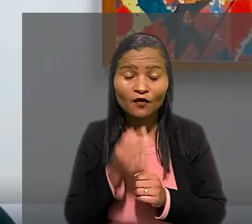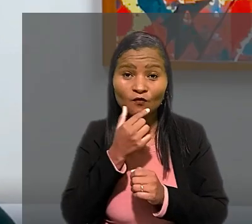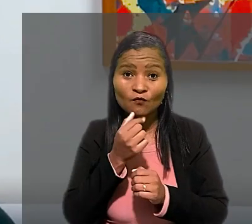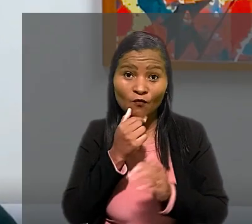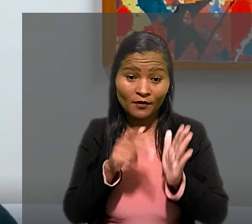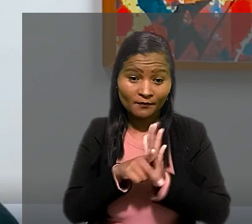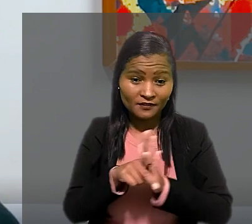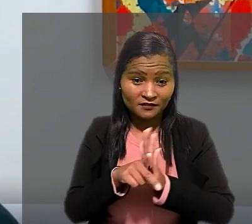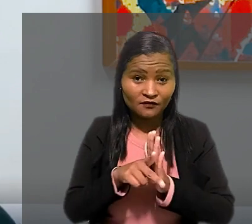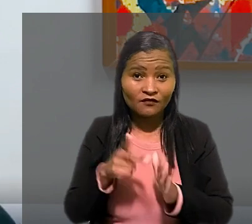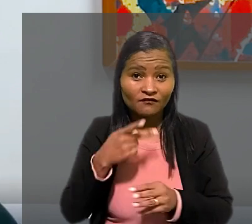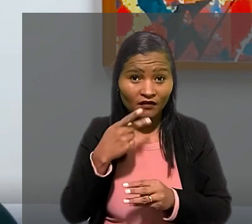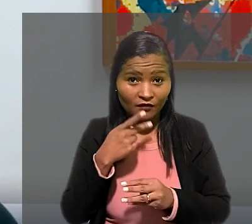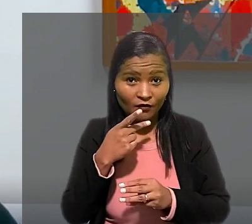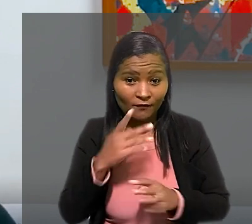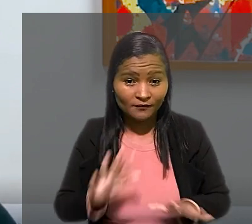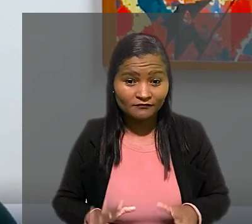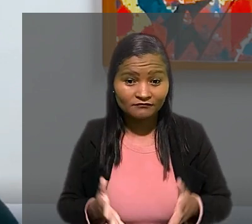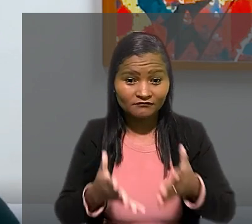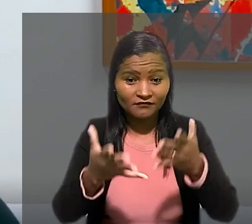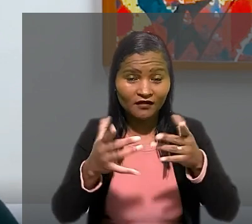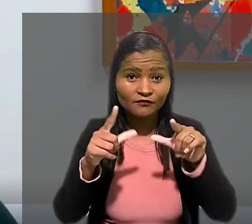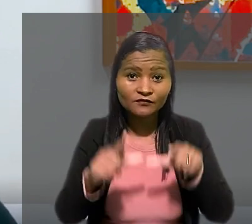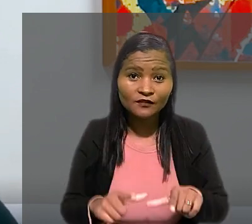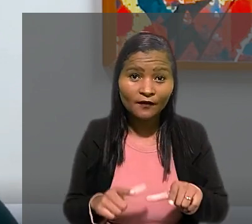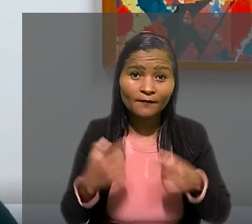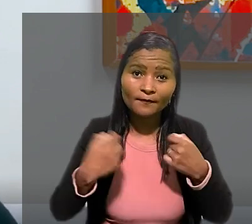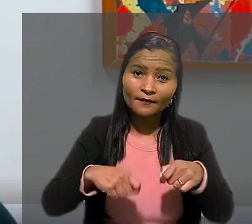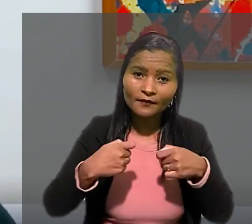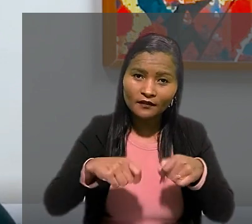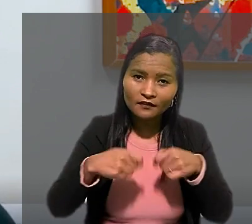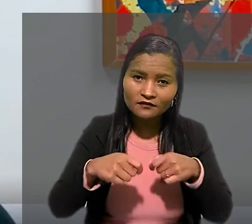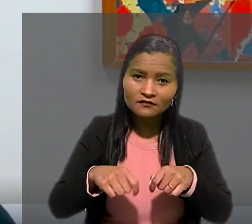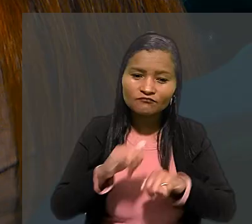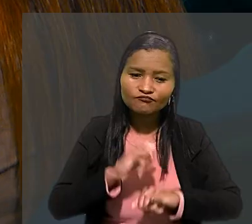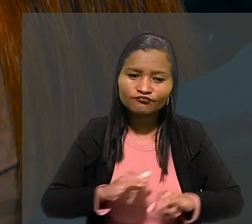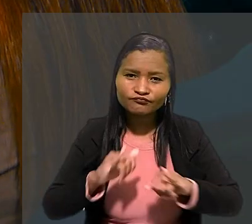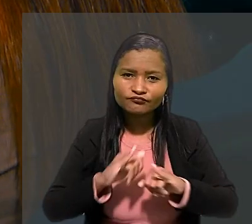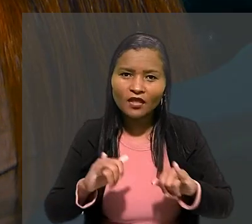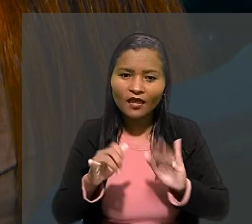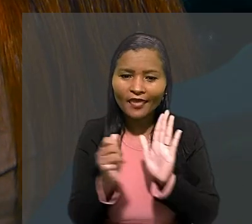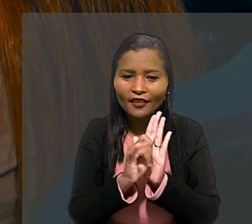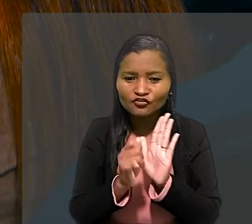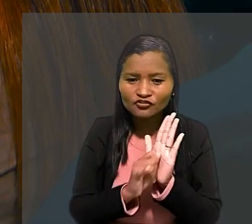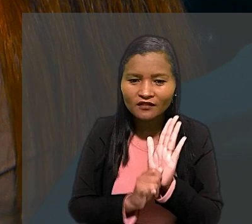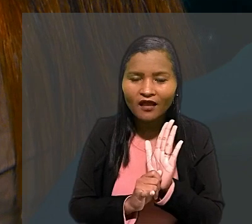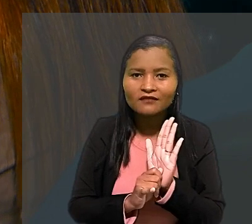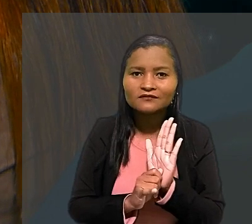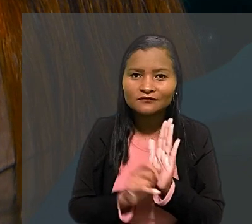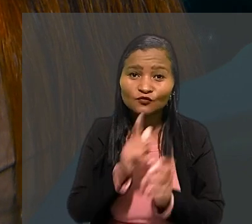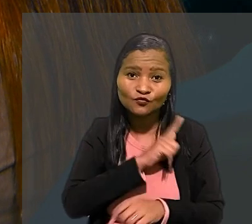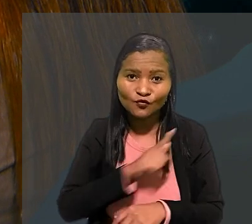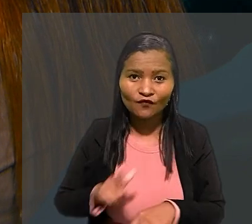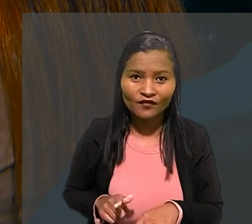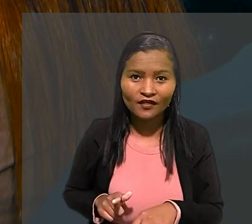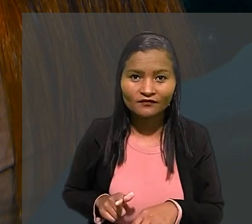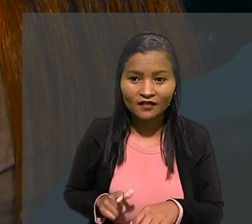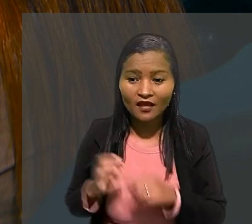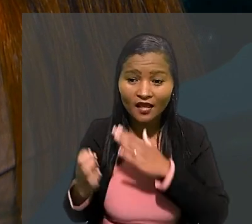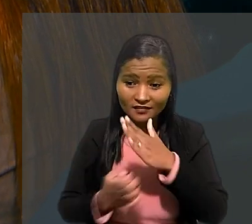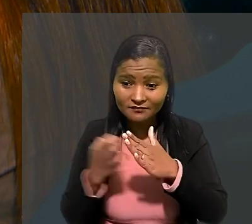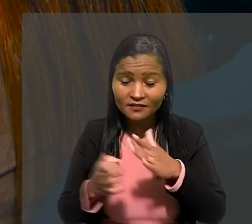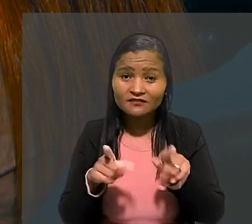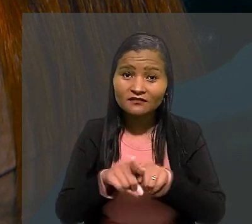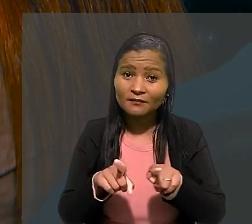pesquisador ressaltou que, para fomentar o setor, é preciso que sejam lançados editais governamentais. As empresas